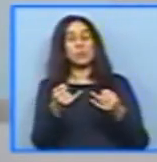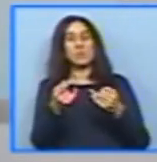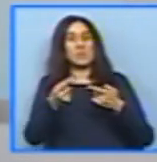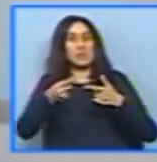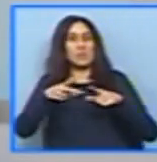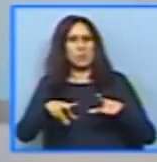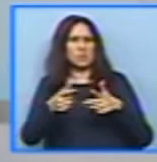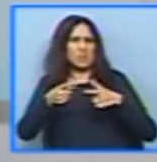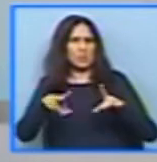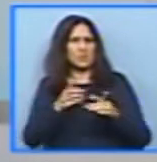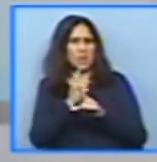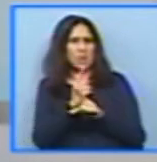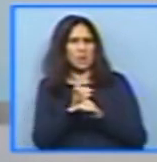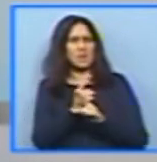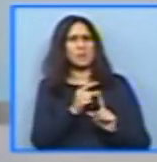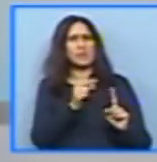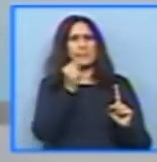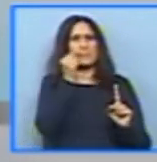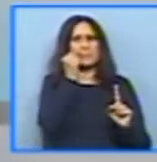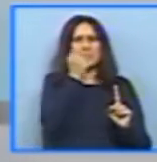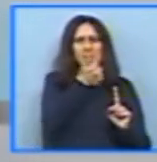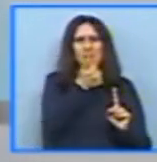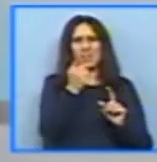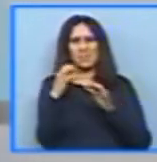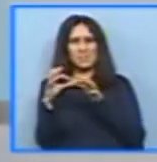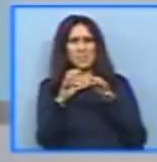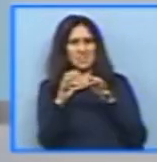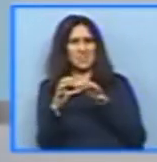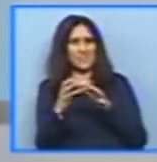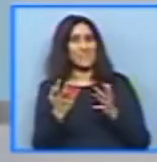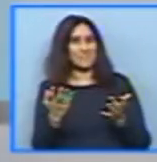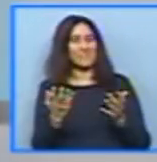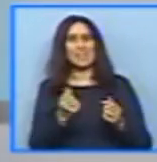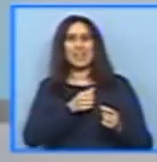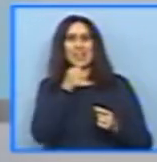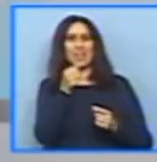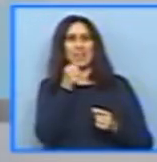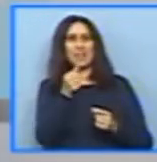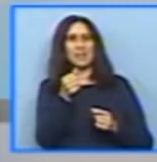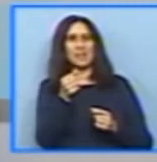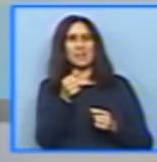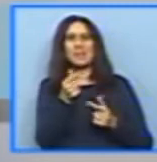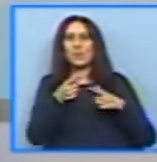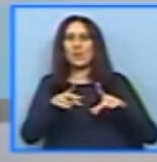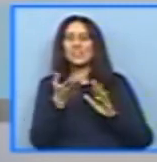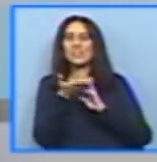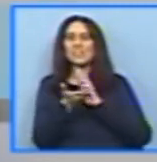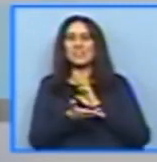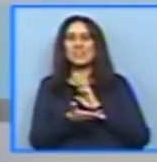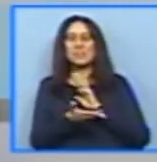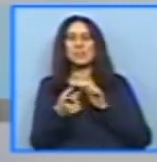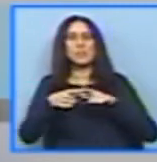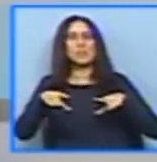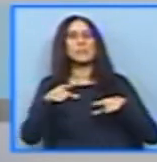a ser linguagem, paternidade, filiação. Portanto, são sempre formas de linguagem para dizer que, de